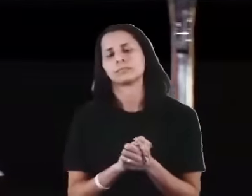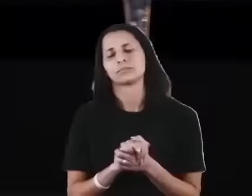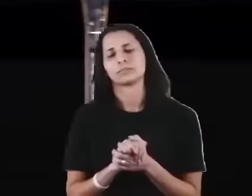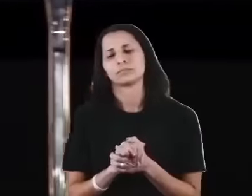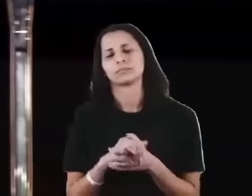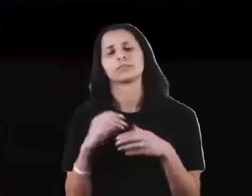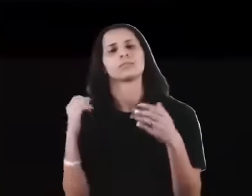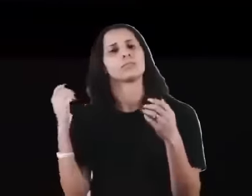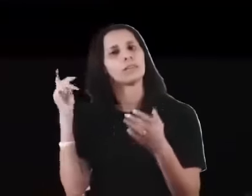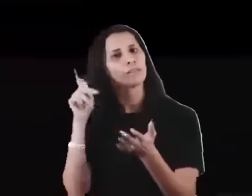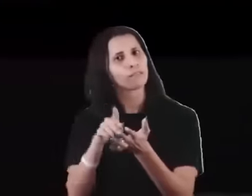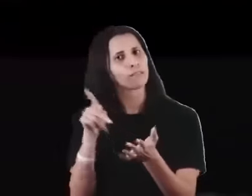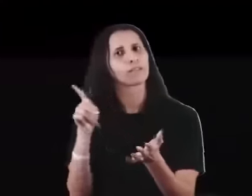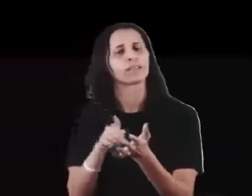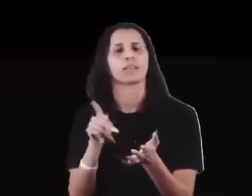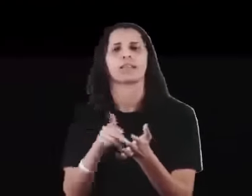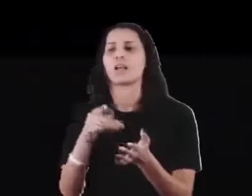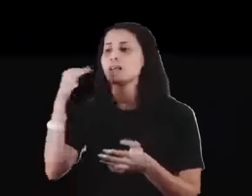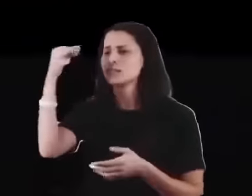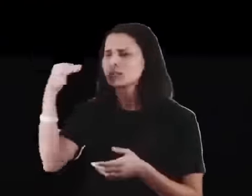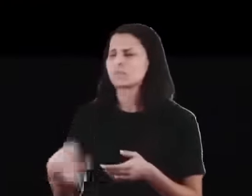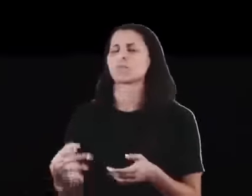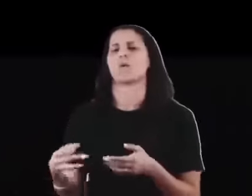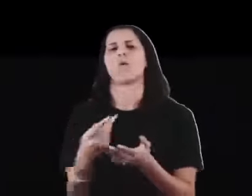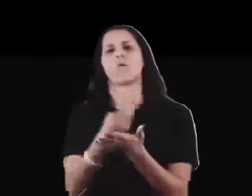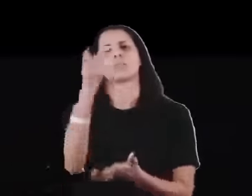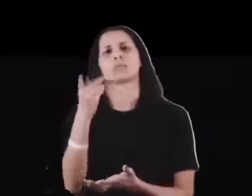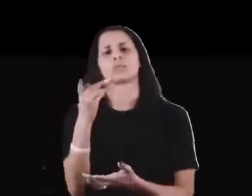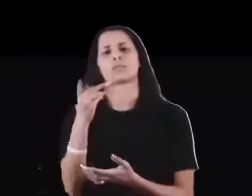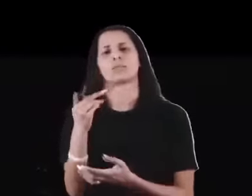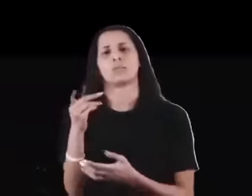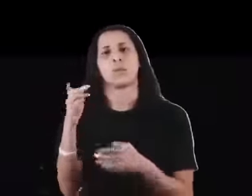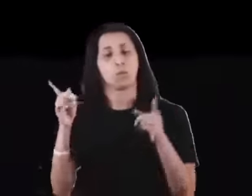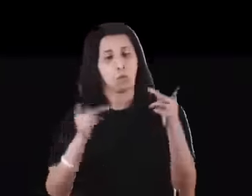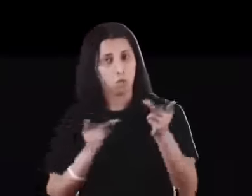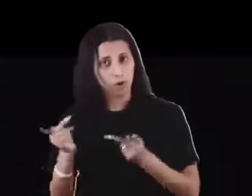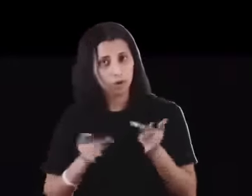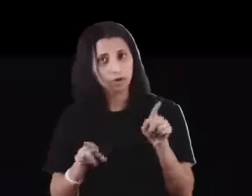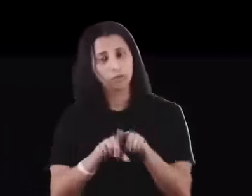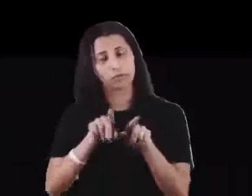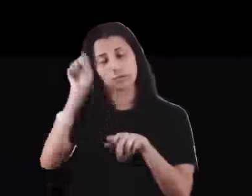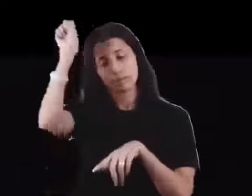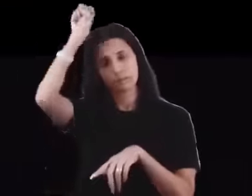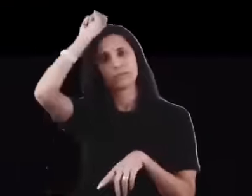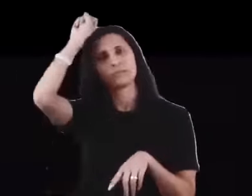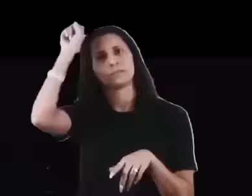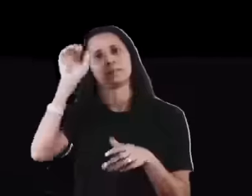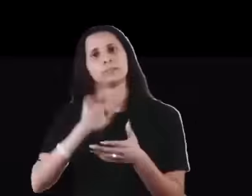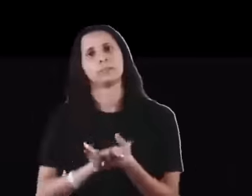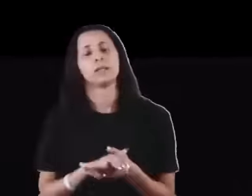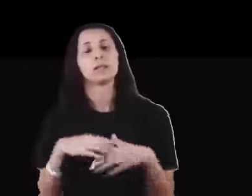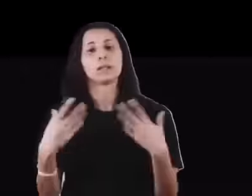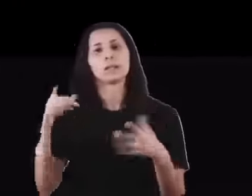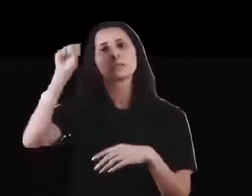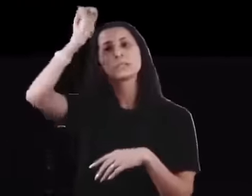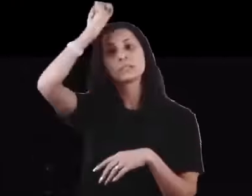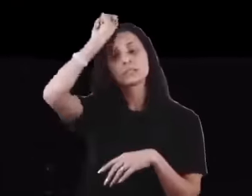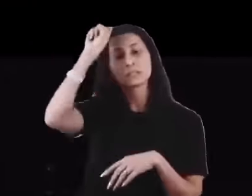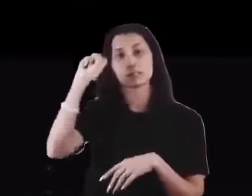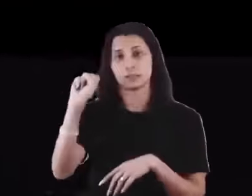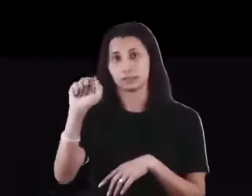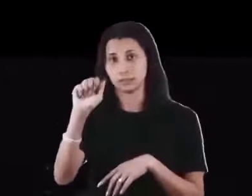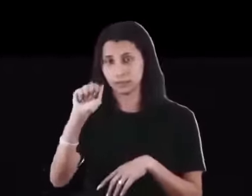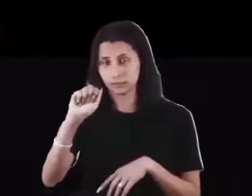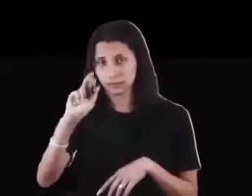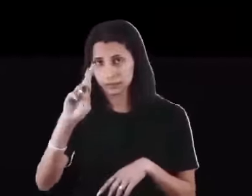E foi exatamente o que aconteceu com h e com Sara Oi Sara de repente